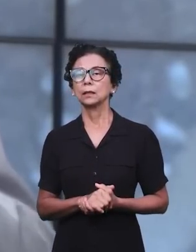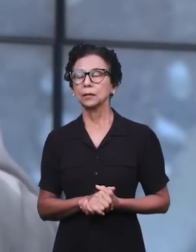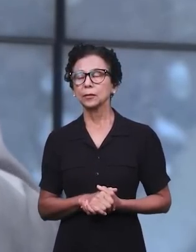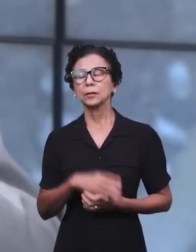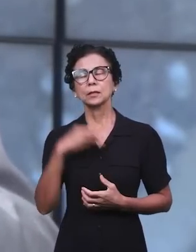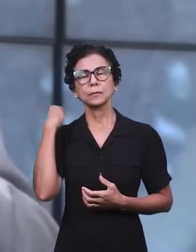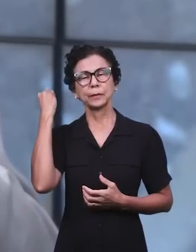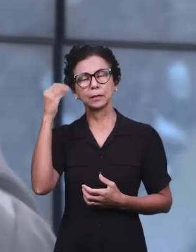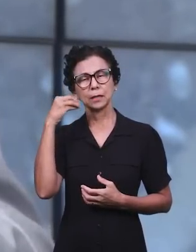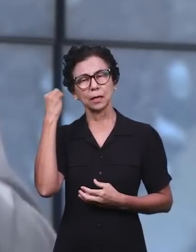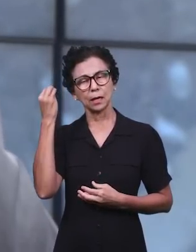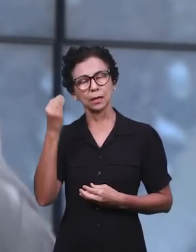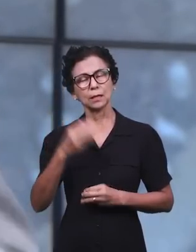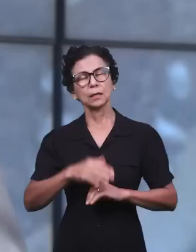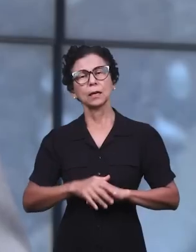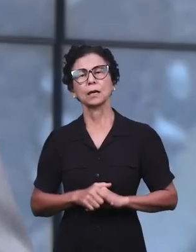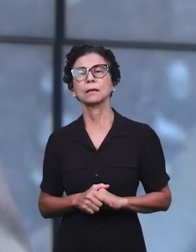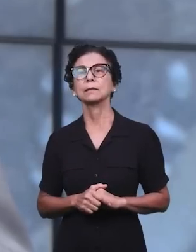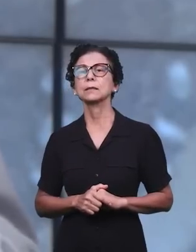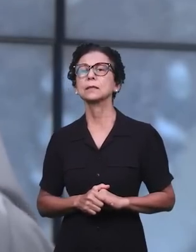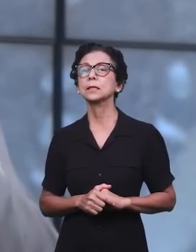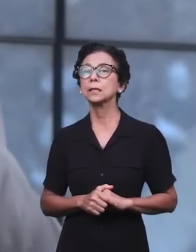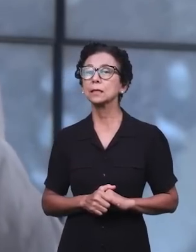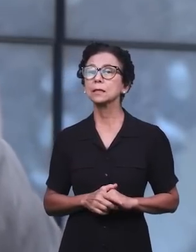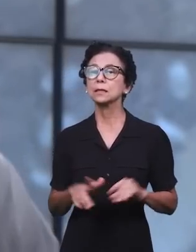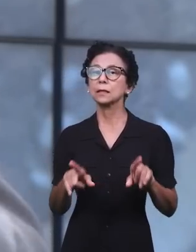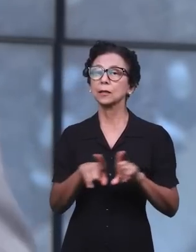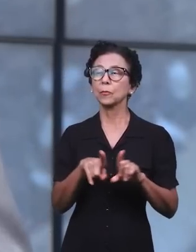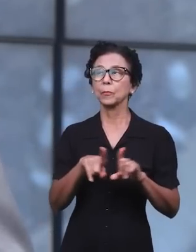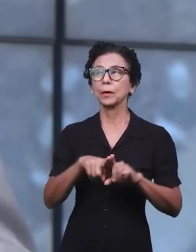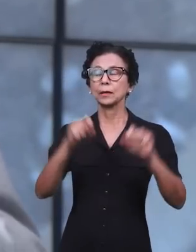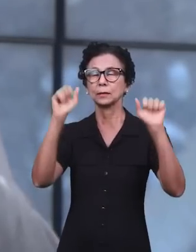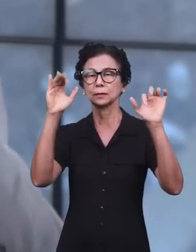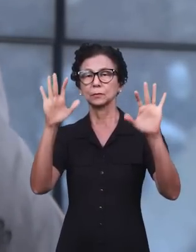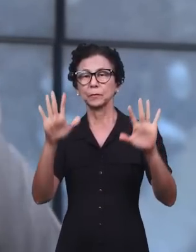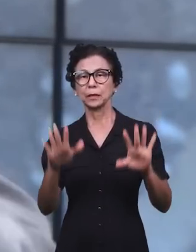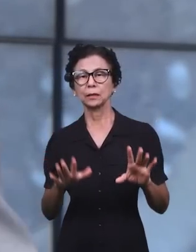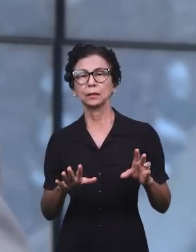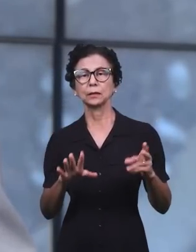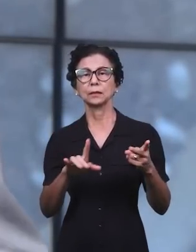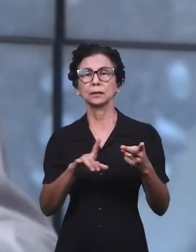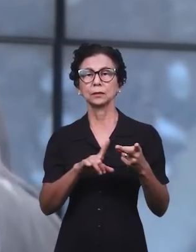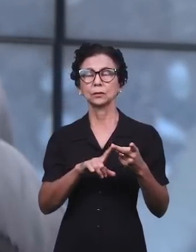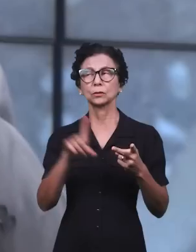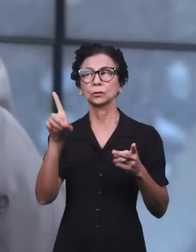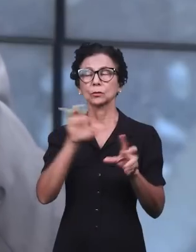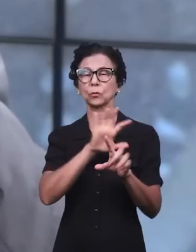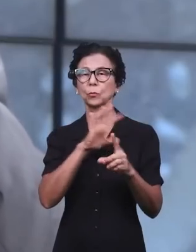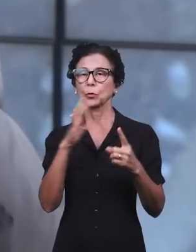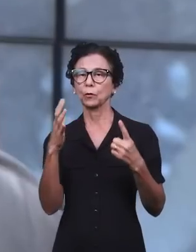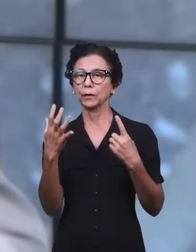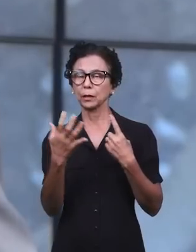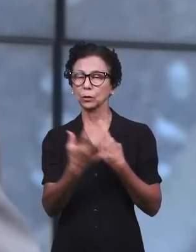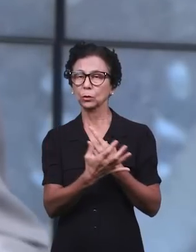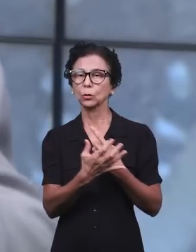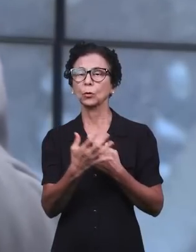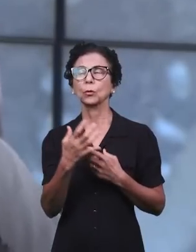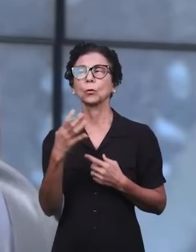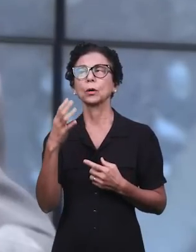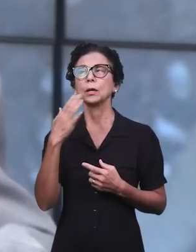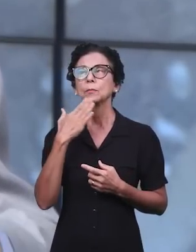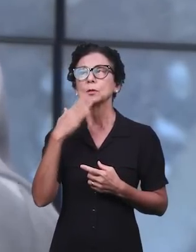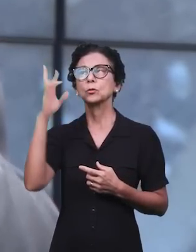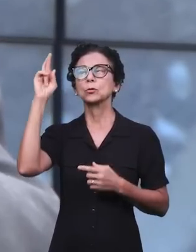acumulem no que tange as bênçãos do Senhor, a resposta do Senhor, os recursos da parte do Senhor, os livramentos,